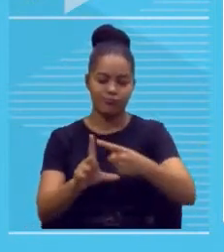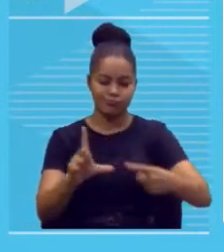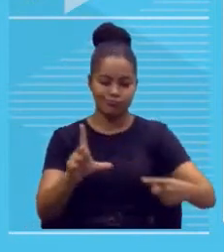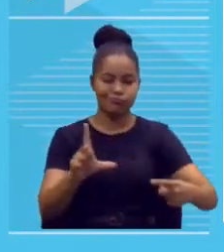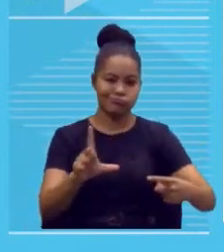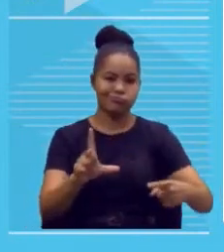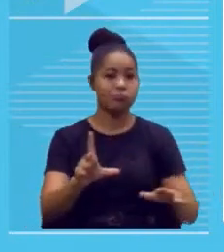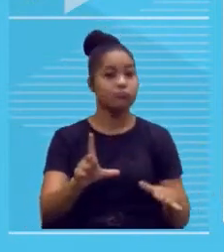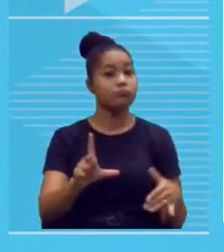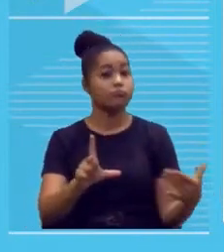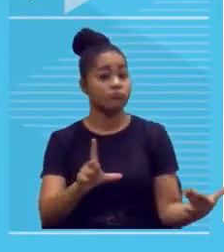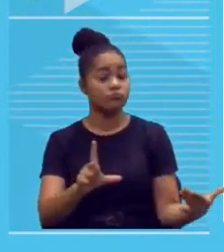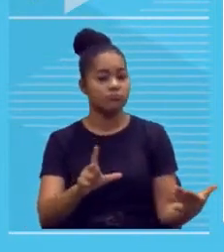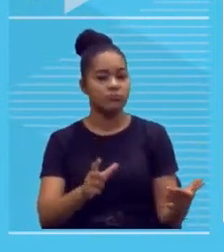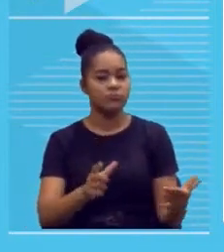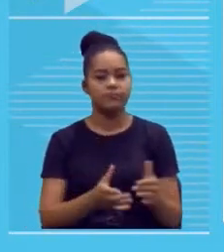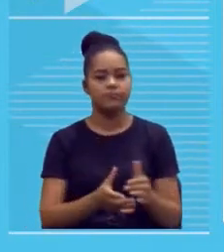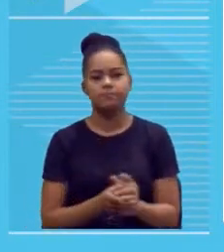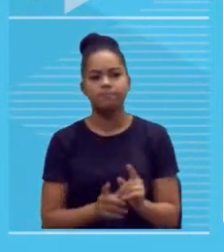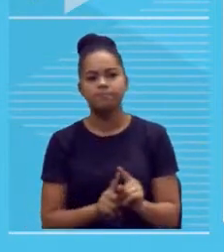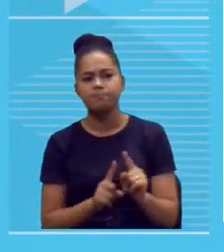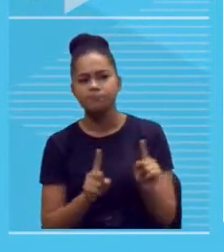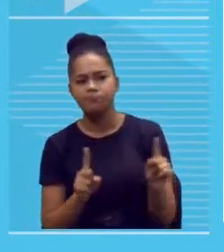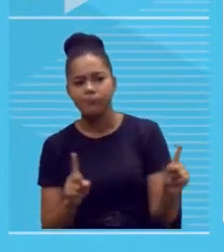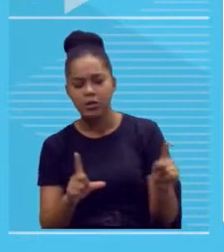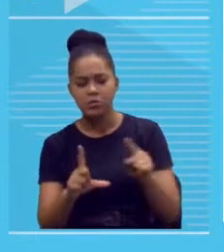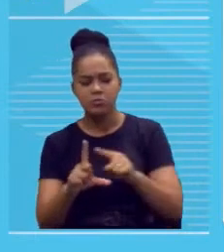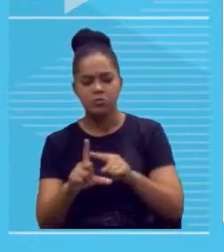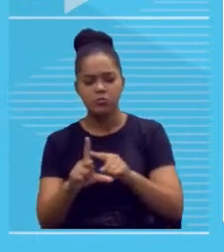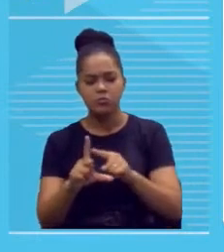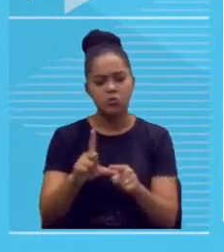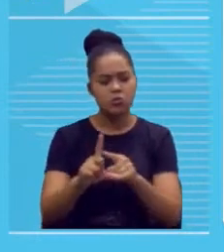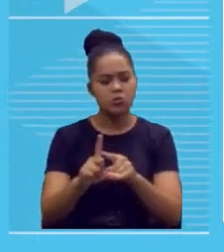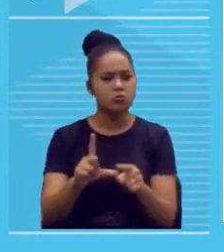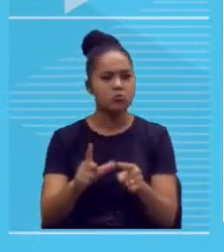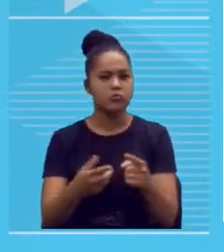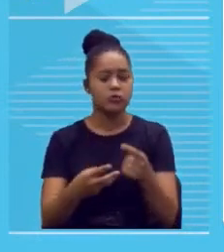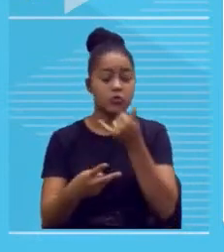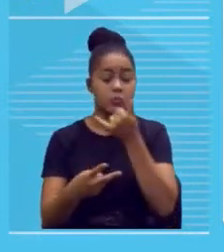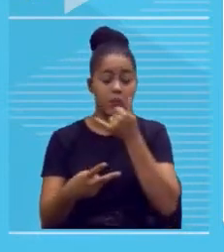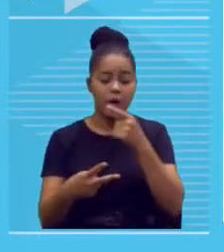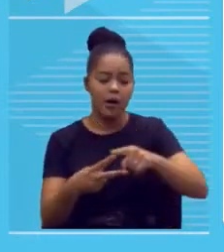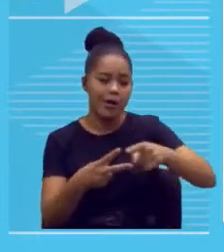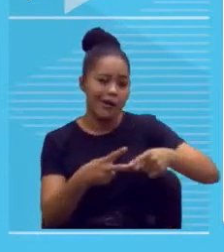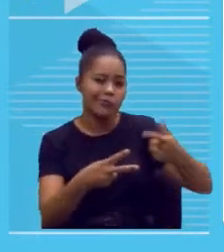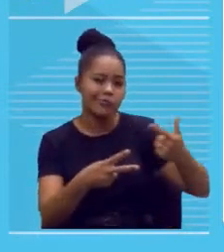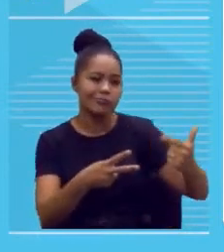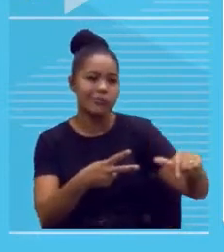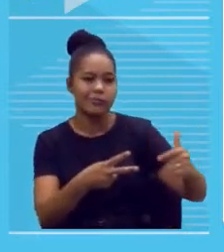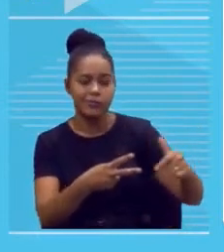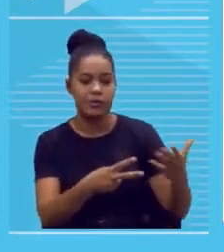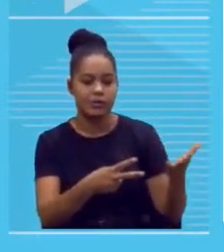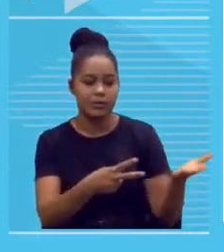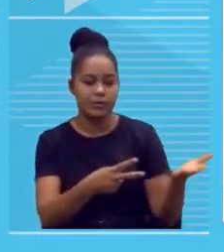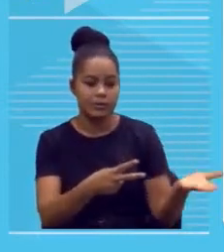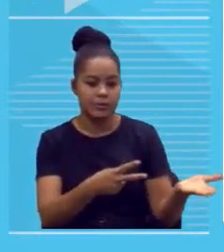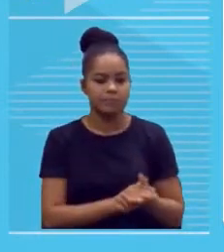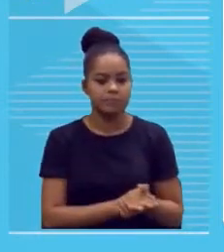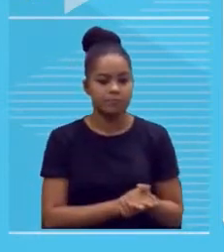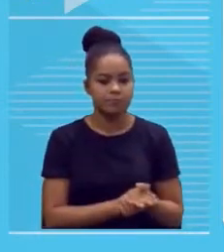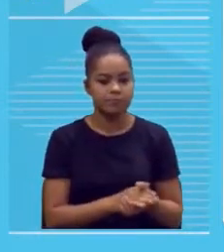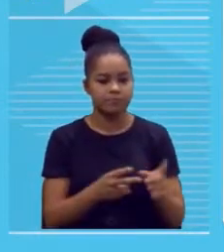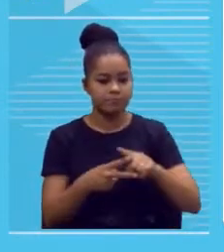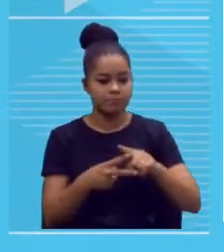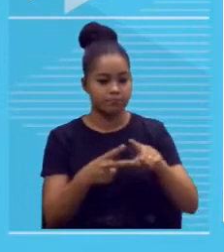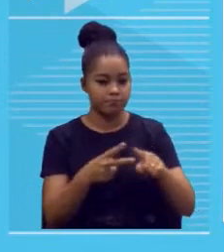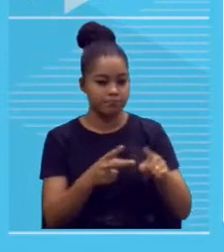reta. Professor, mas aí ele não deu para a gente o ângulo. É isso que eu quero que vocês entendam. O ângulo pode ser